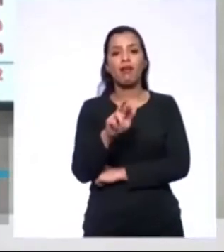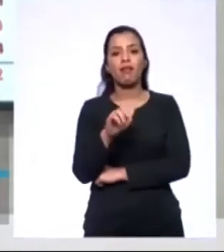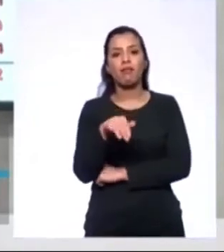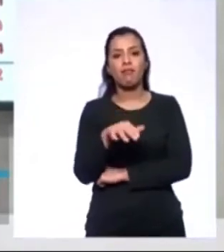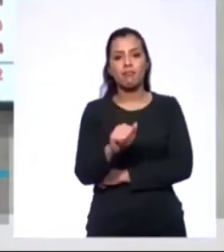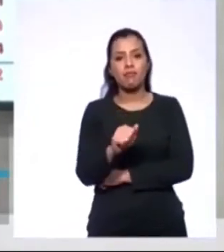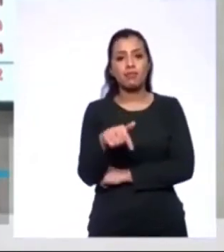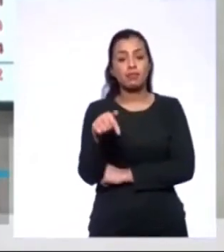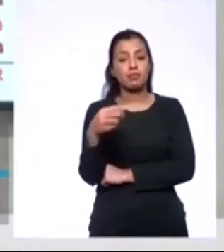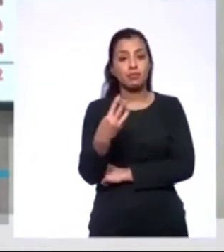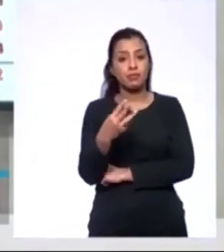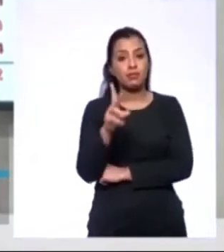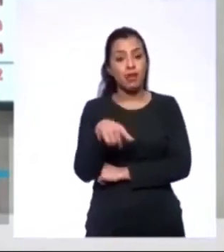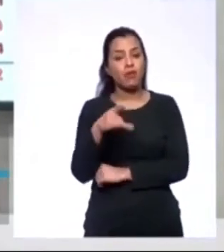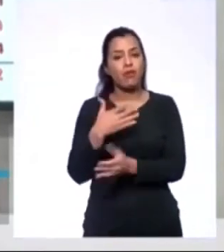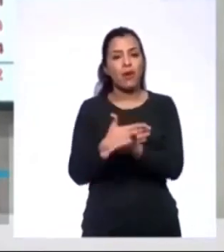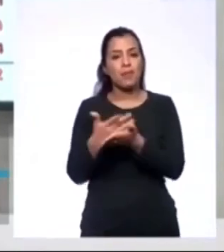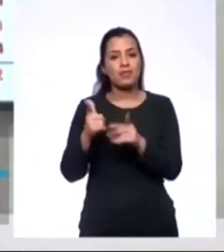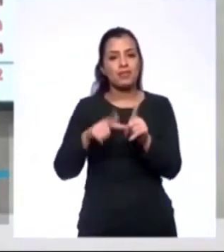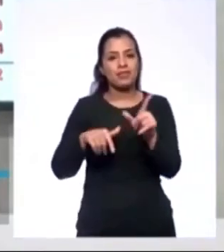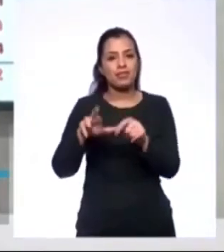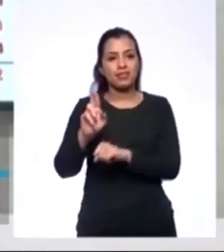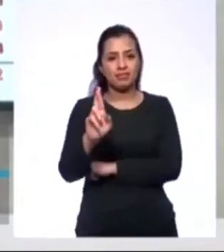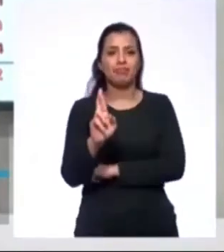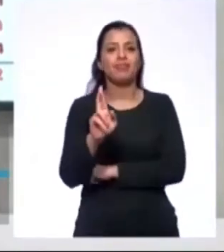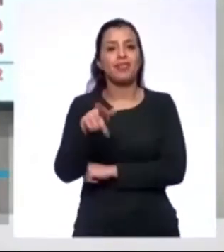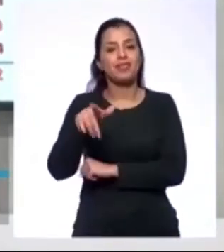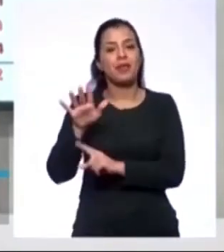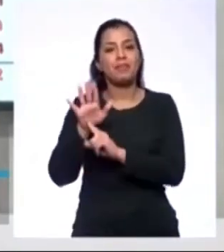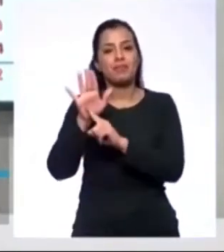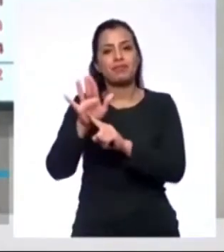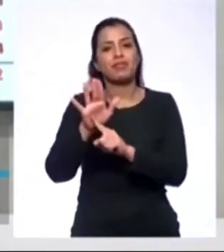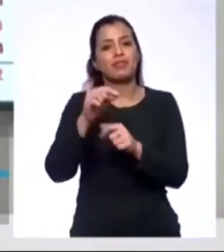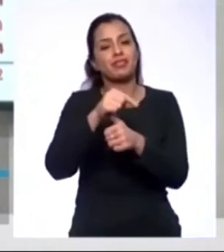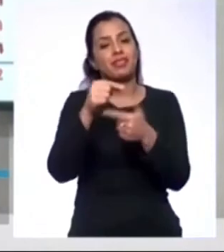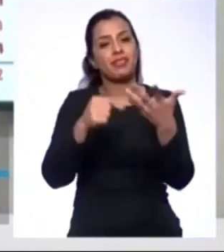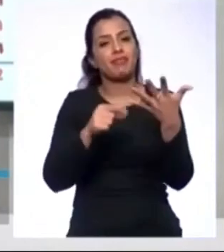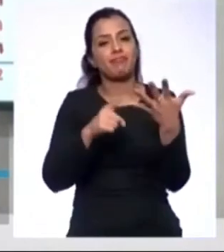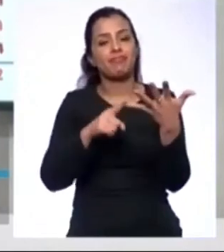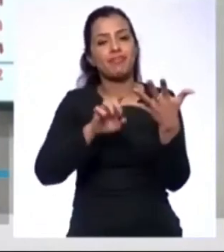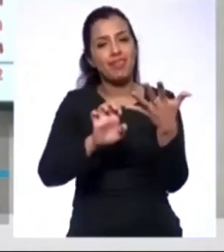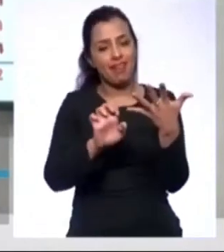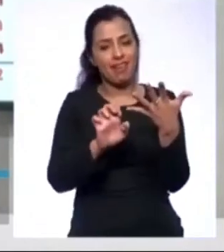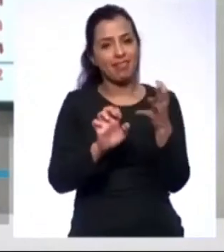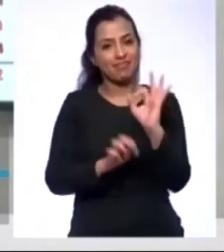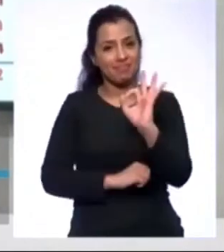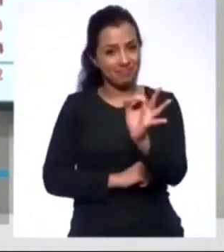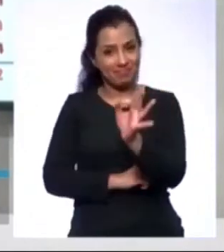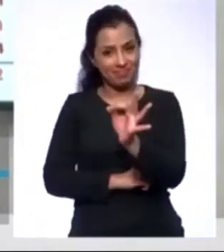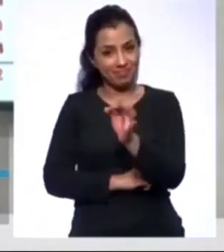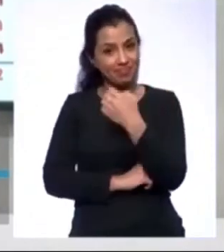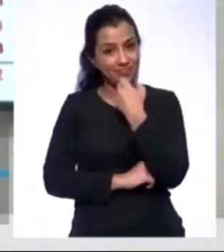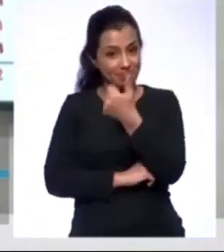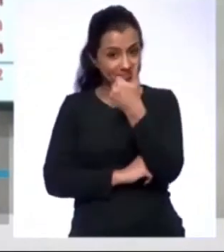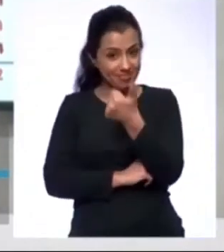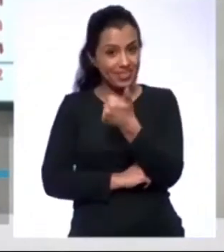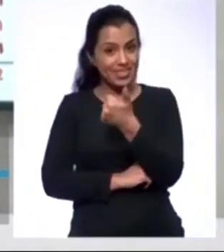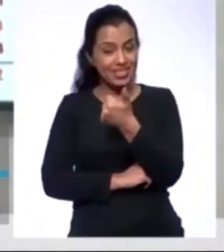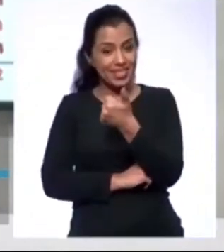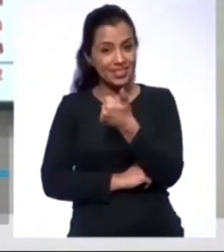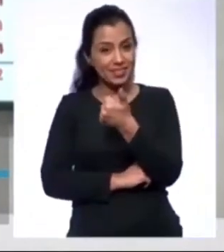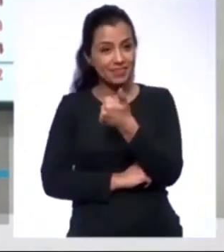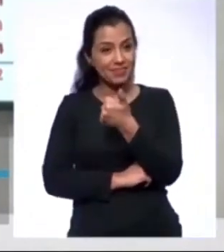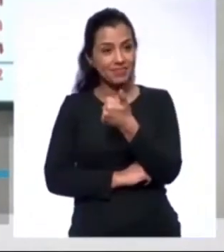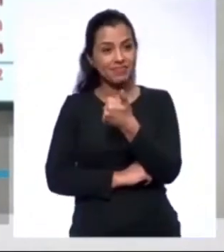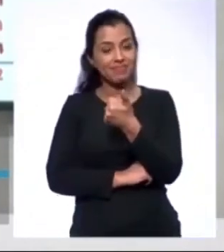e isso é o que apareceu na alternar é viewers on beleza gente